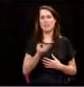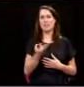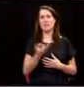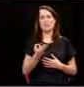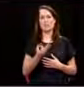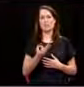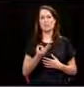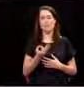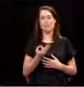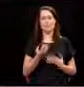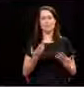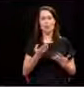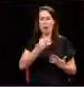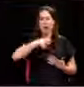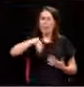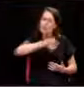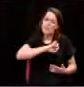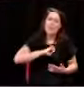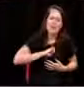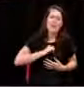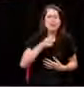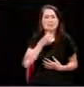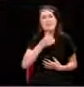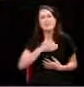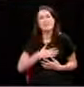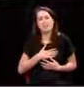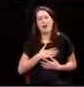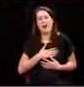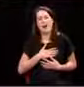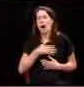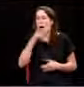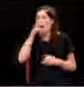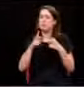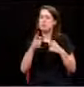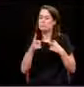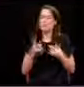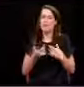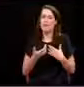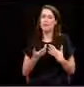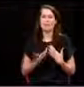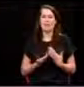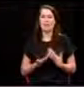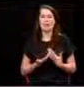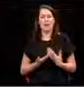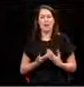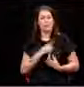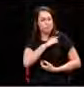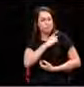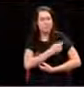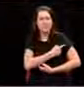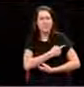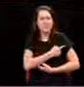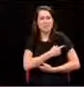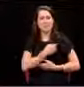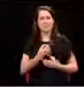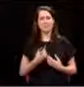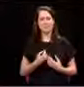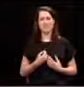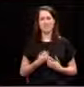realmente nós, o Benfica, temos pessoas de uma capacidade, de um tamanho. É uma